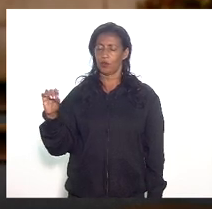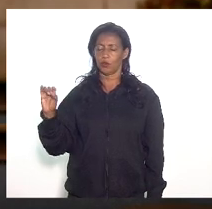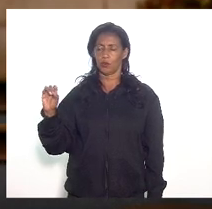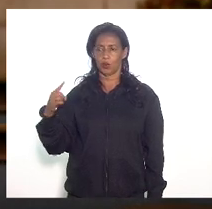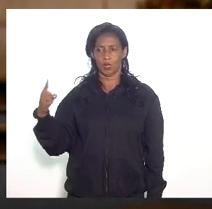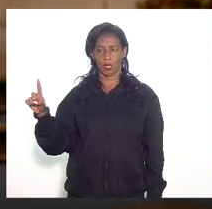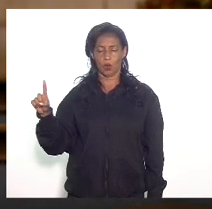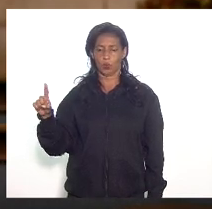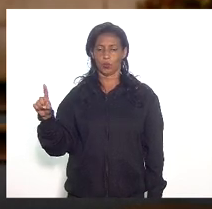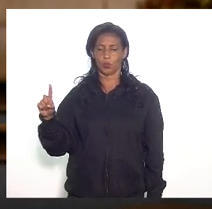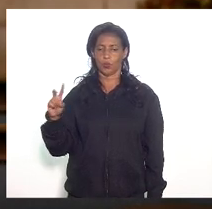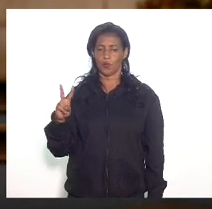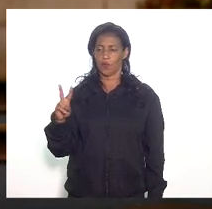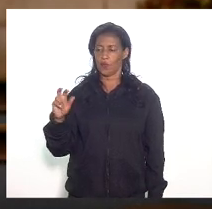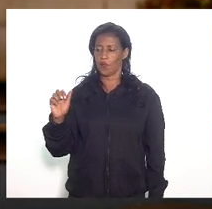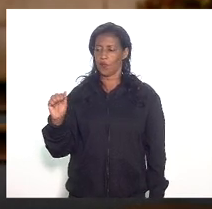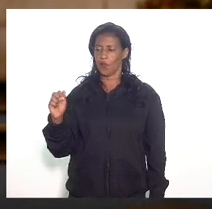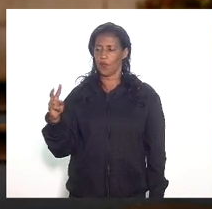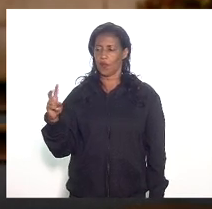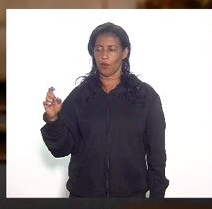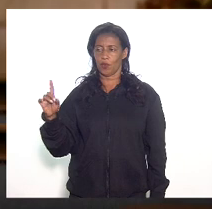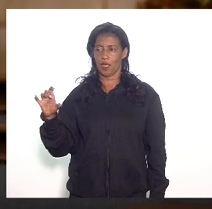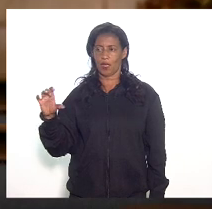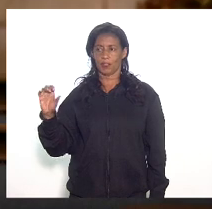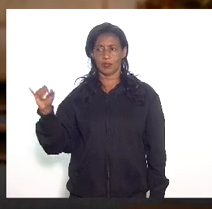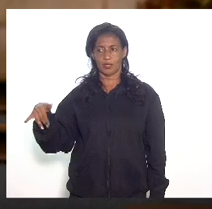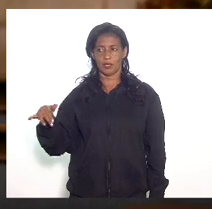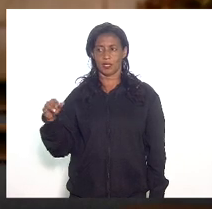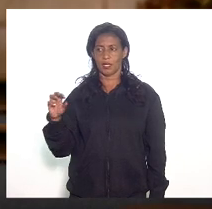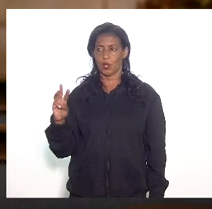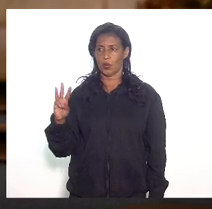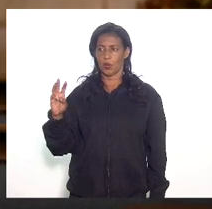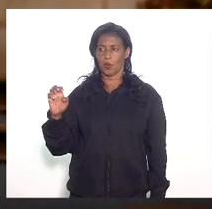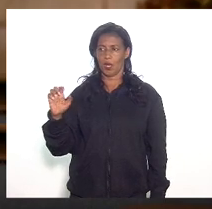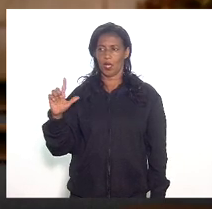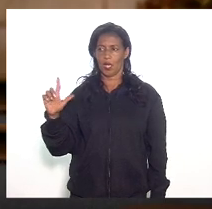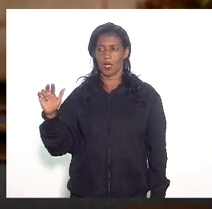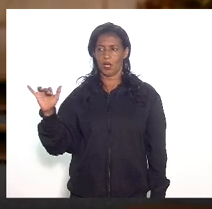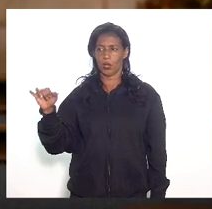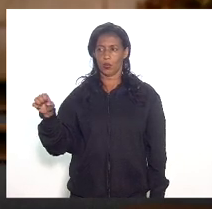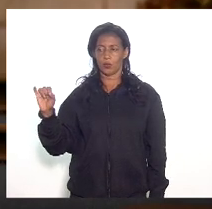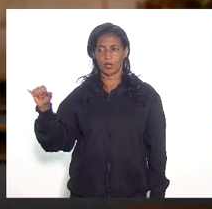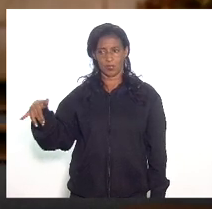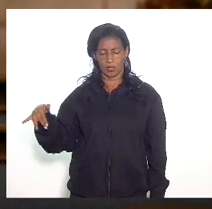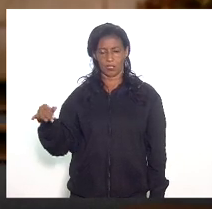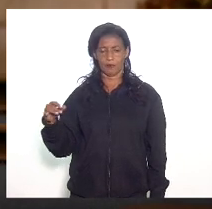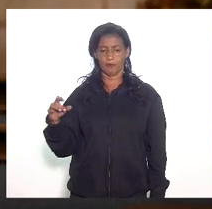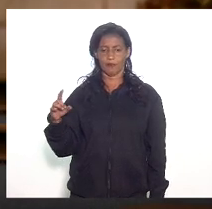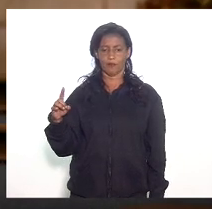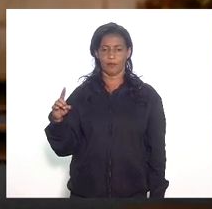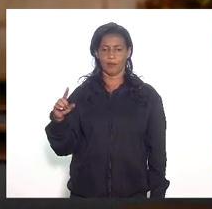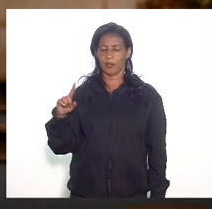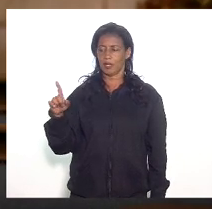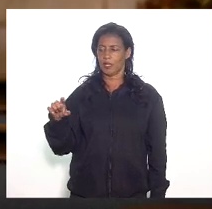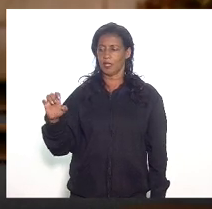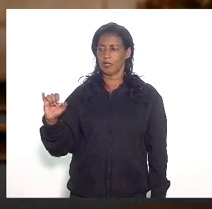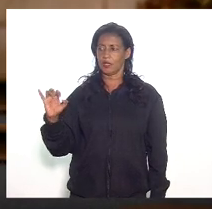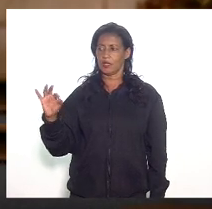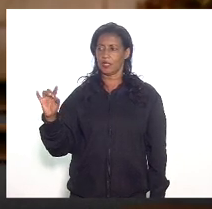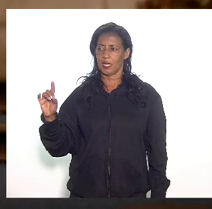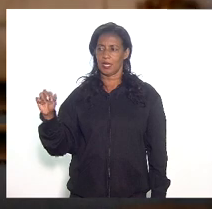deputado Valdeque Carneiro sim deputado Elton José sim deputada Zeidã